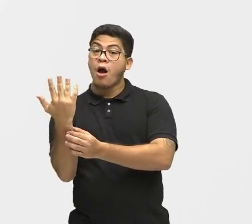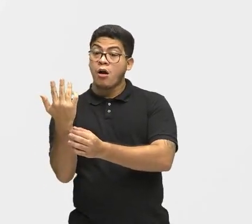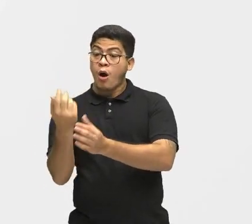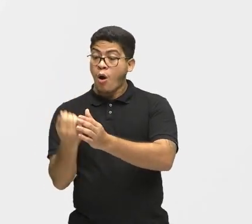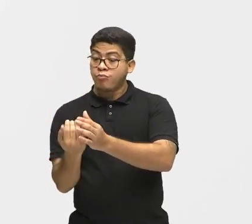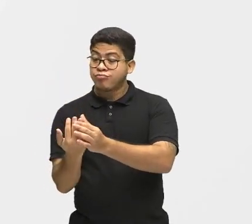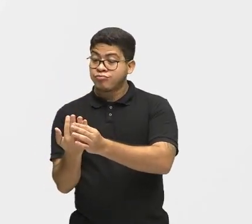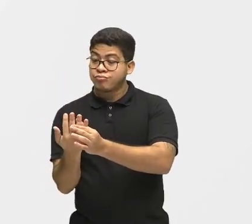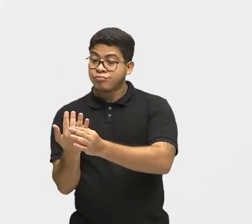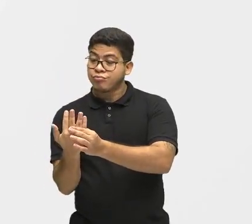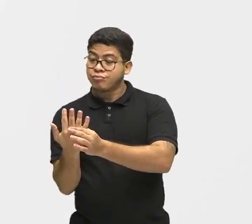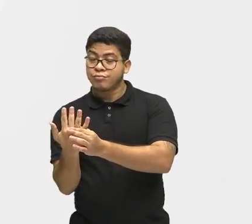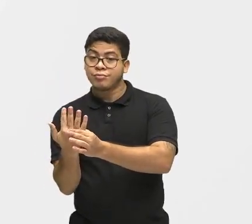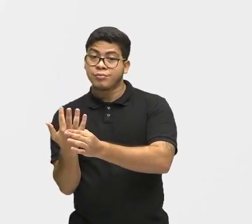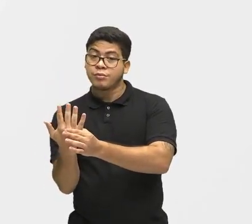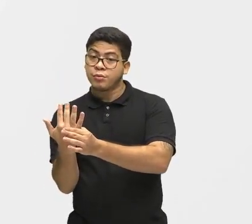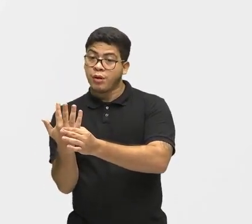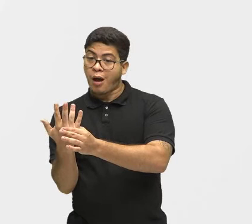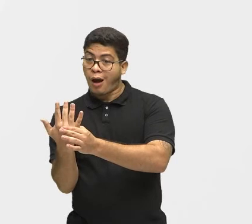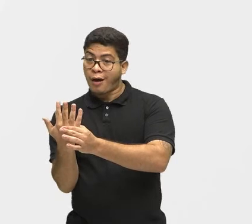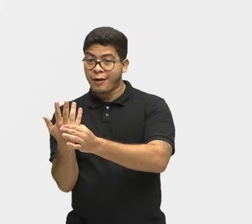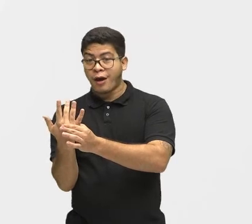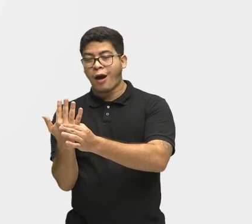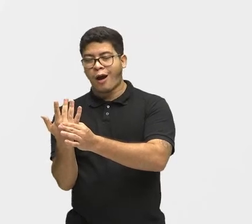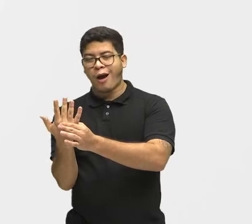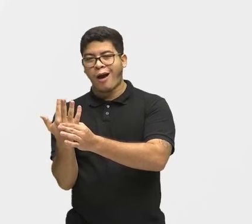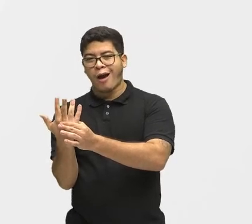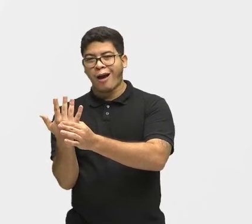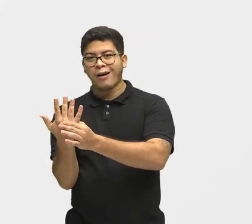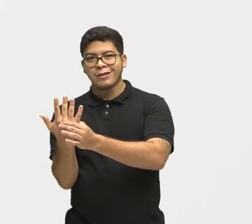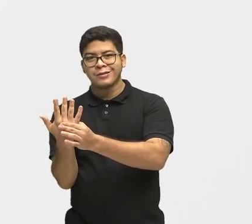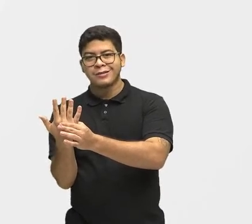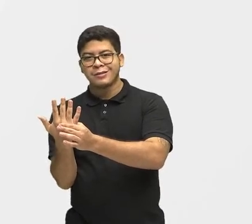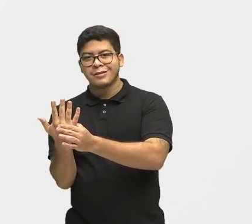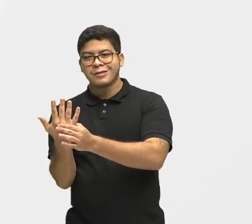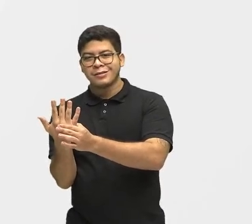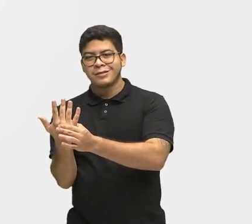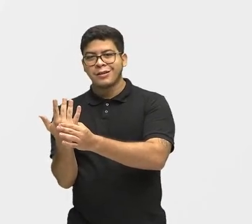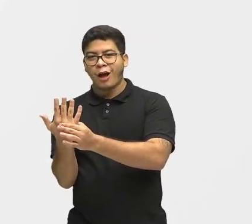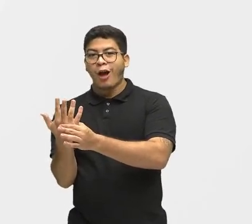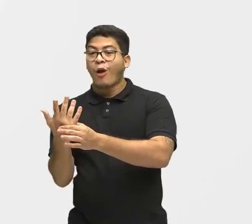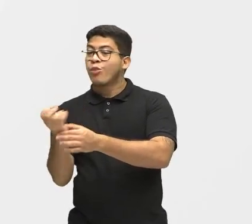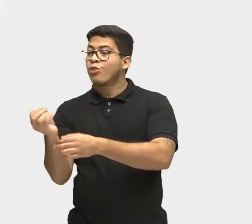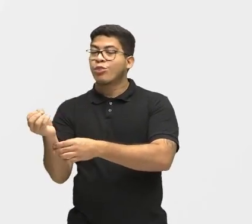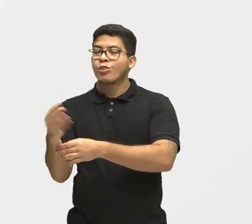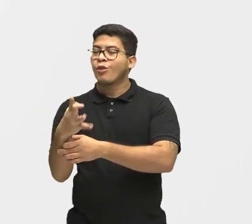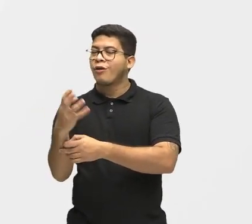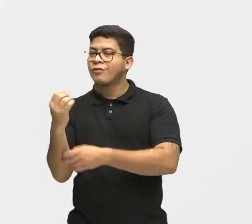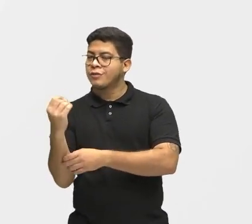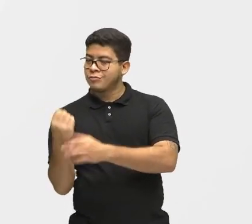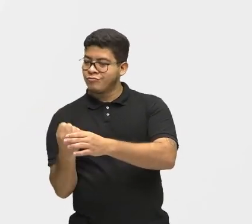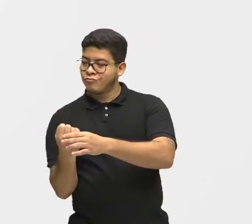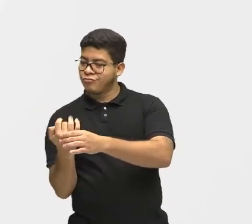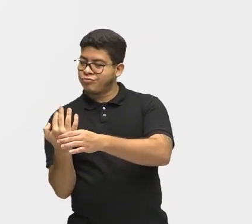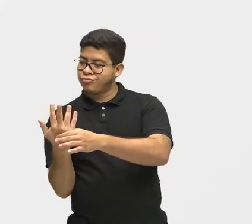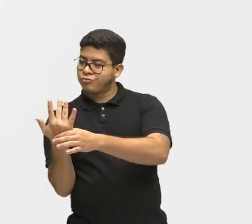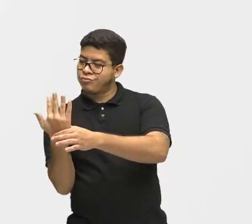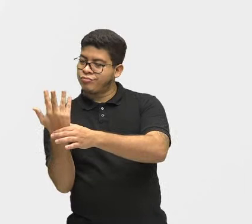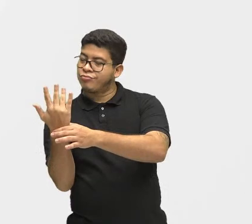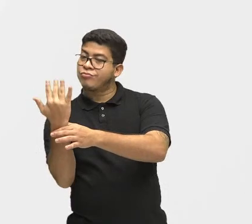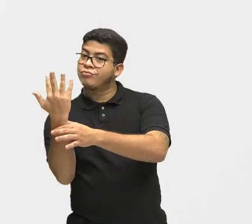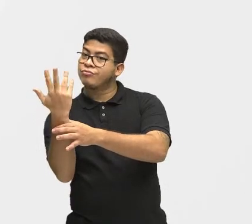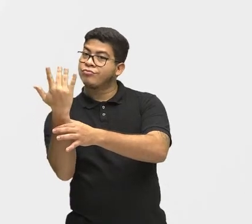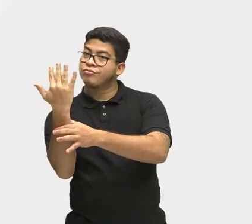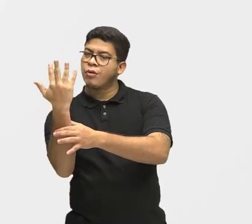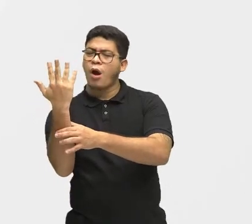começa a nascer, né? O quê? Começa a nascer uma nova planta ali, começa a surgir.